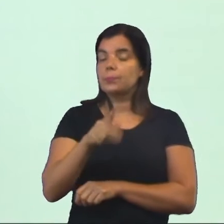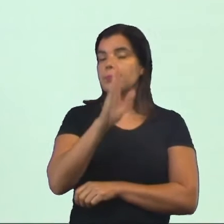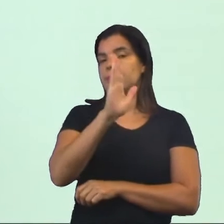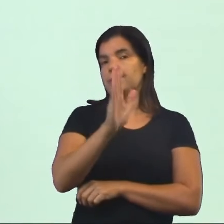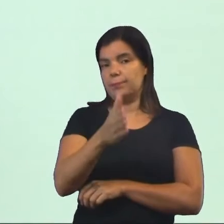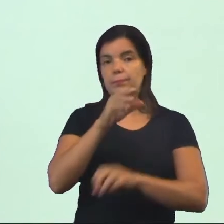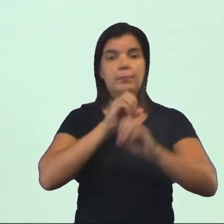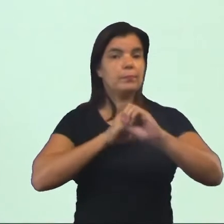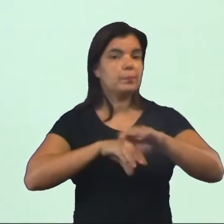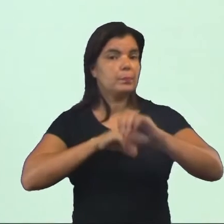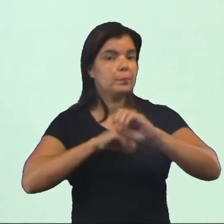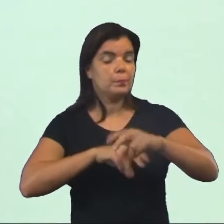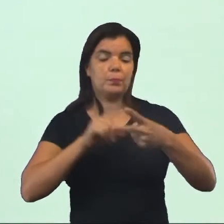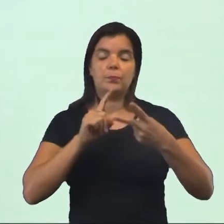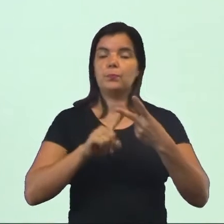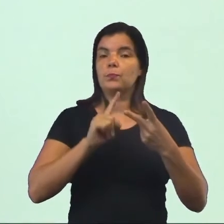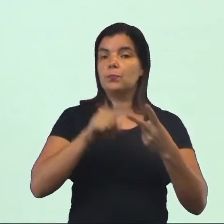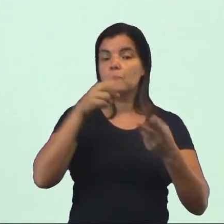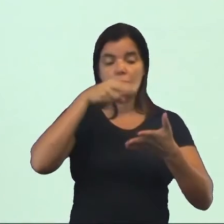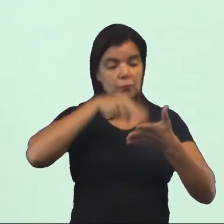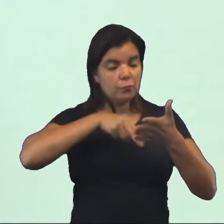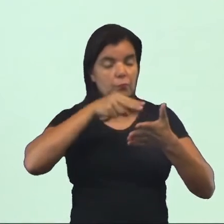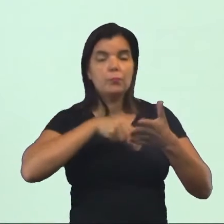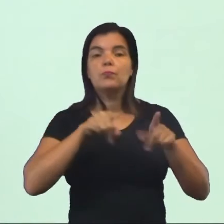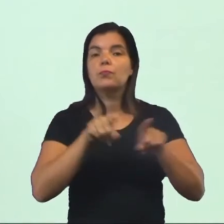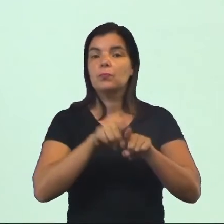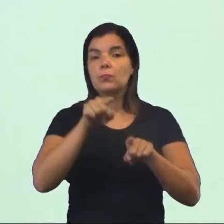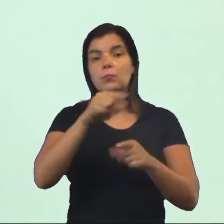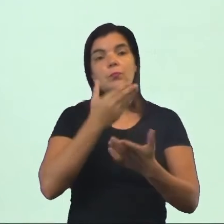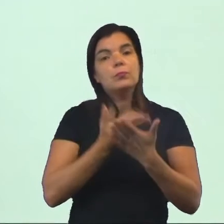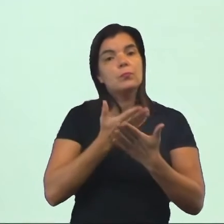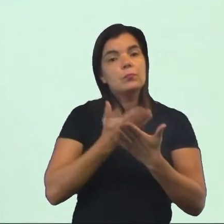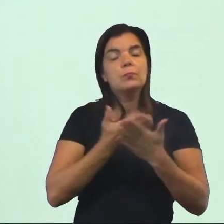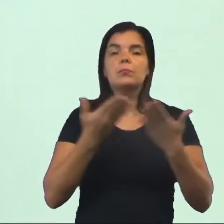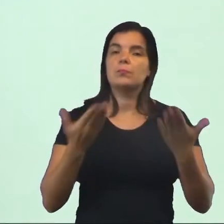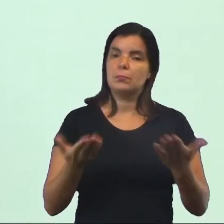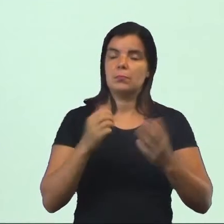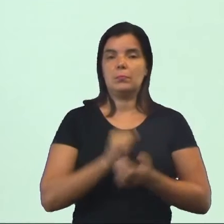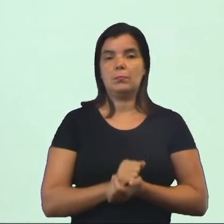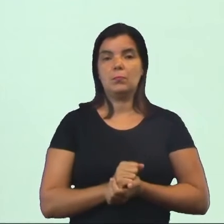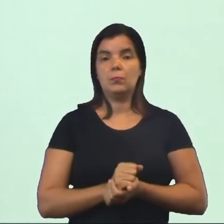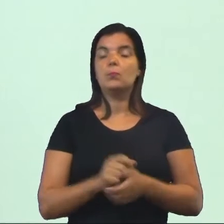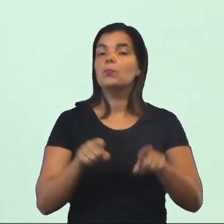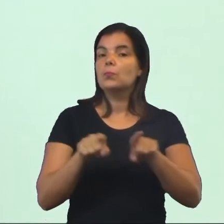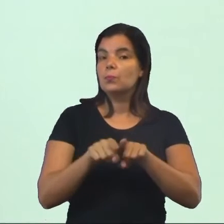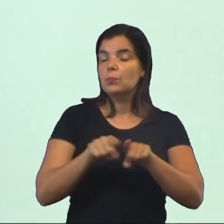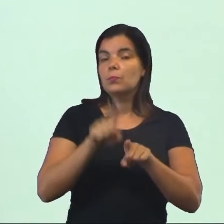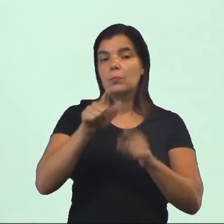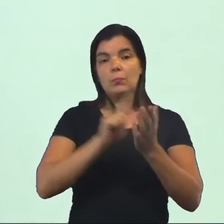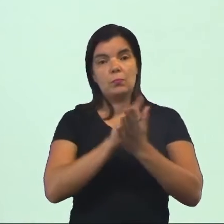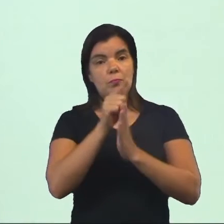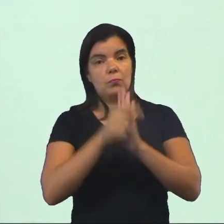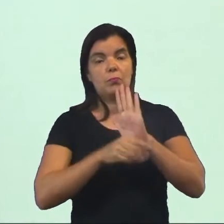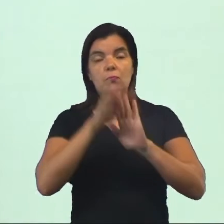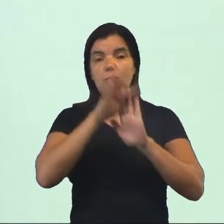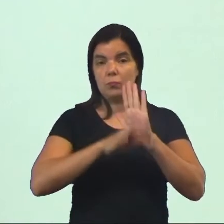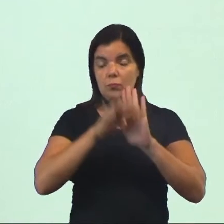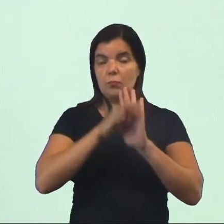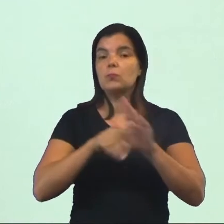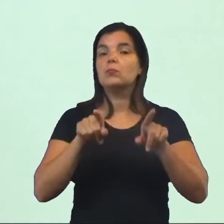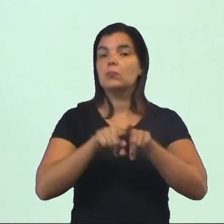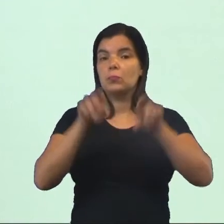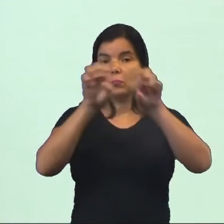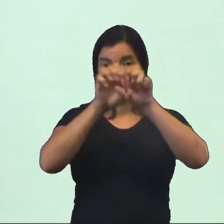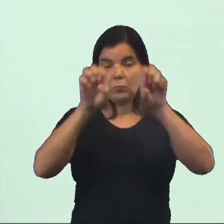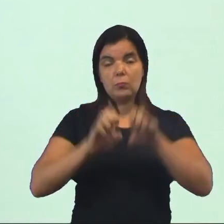já ensinou, aquilo que você já leu, aquilo que você estudou. Então, o mapa mental é um gênero textual que tem uma estrutura, assim